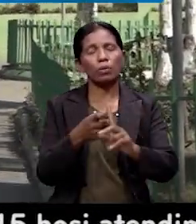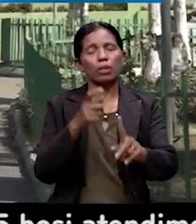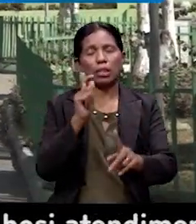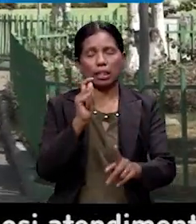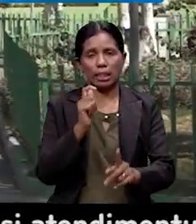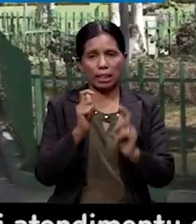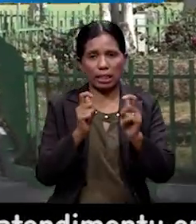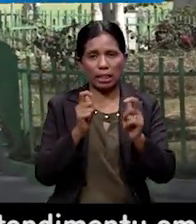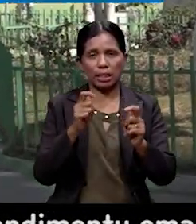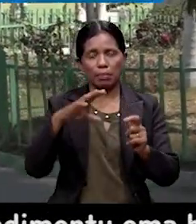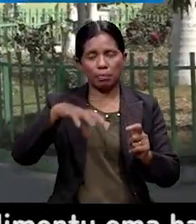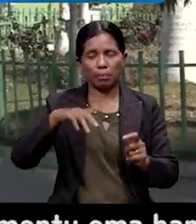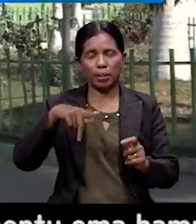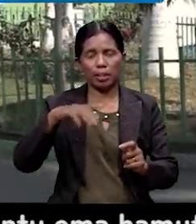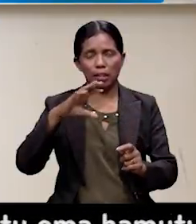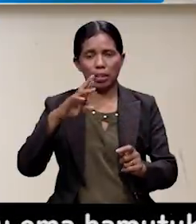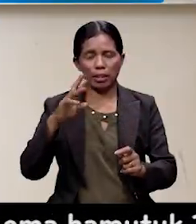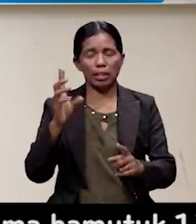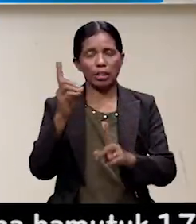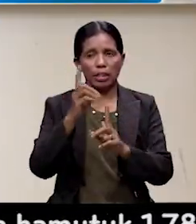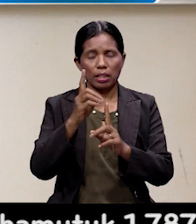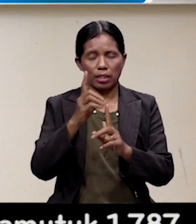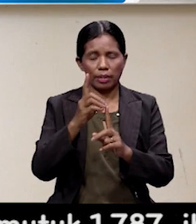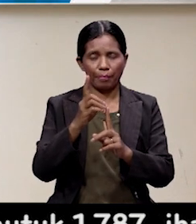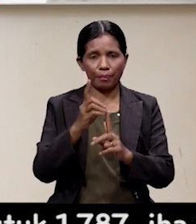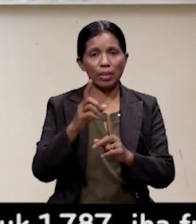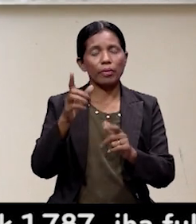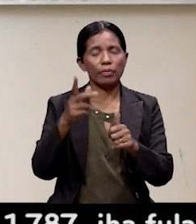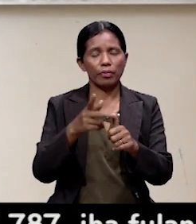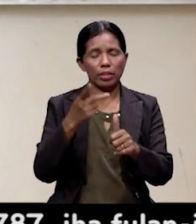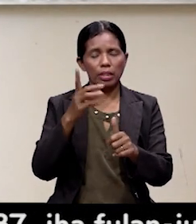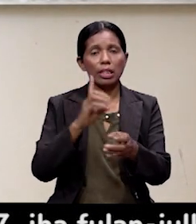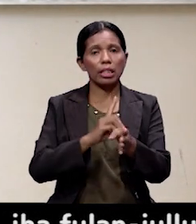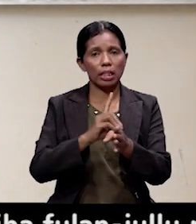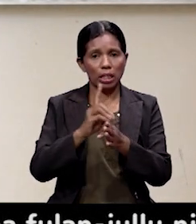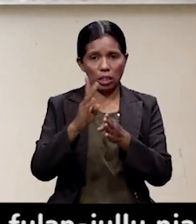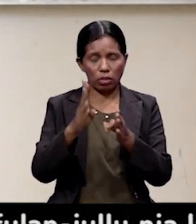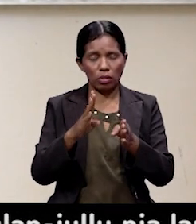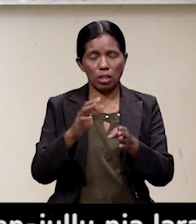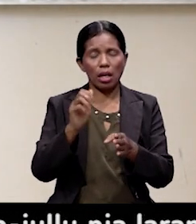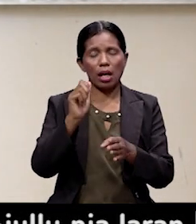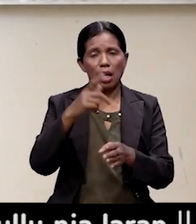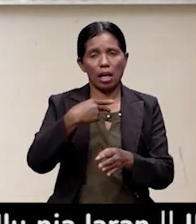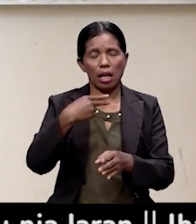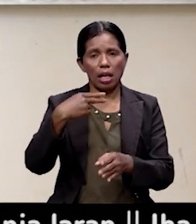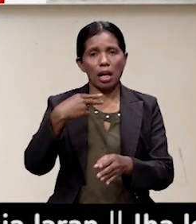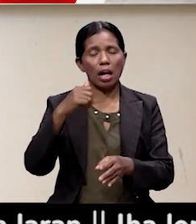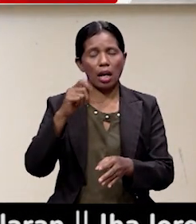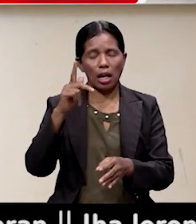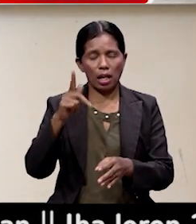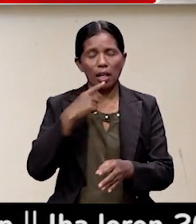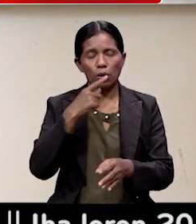Hito Fulang ne, vice-diretora Associação HAC, Filomena Barros dos Reis, o Subministério Saúde,